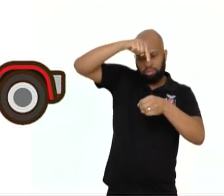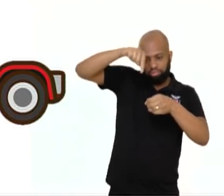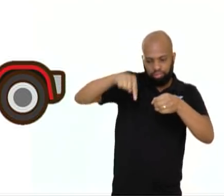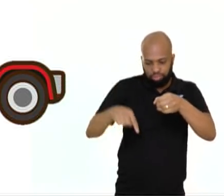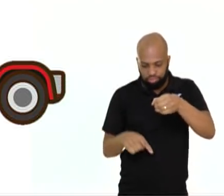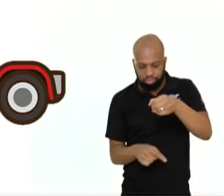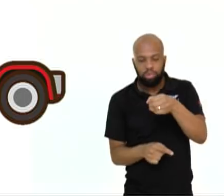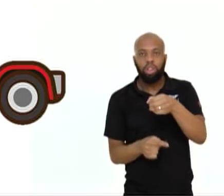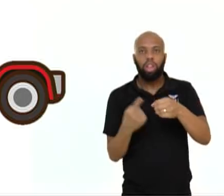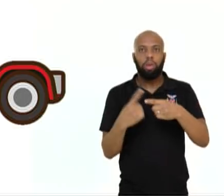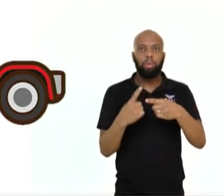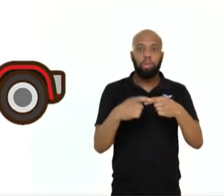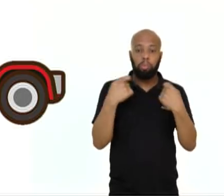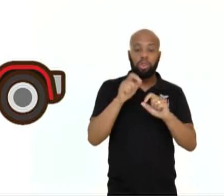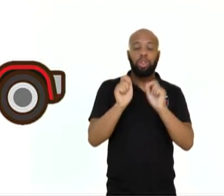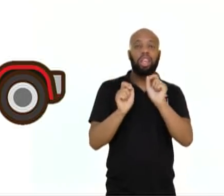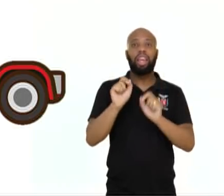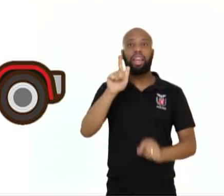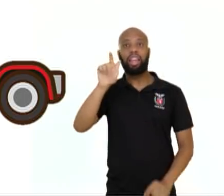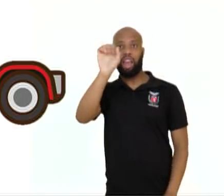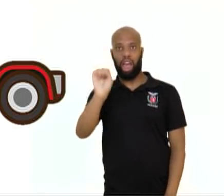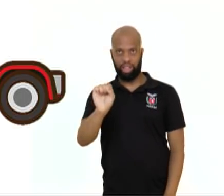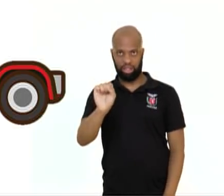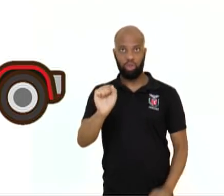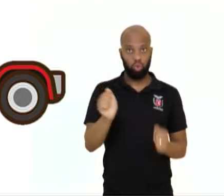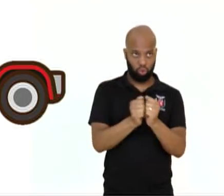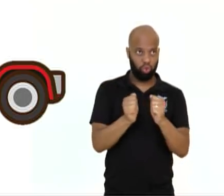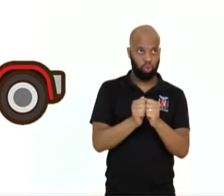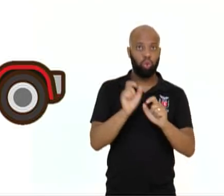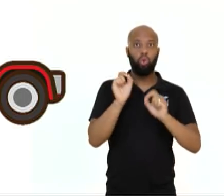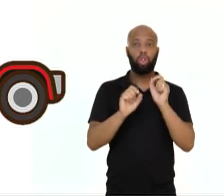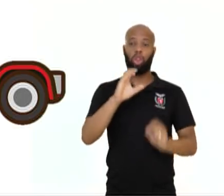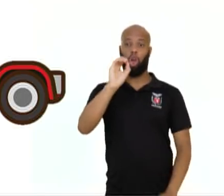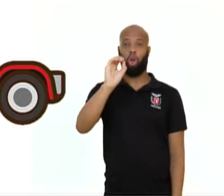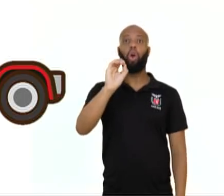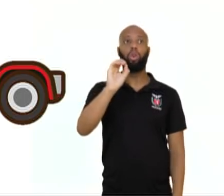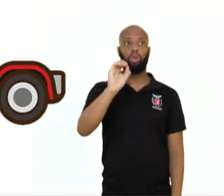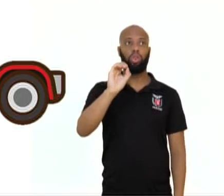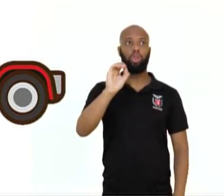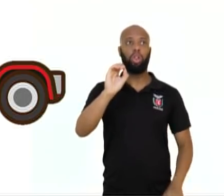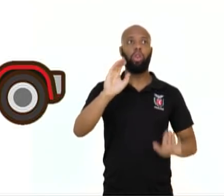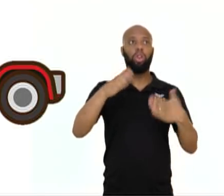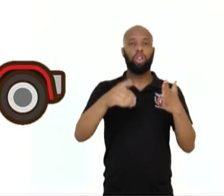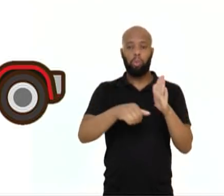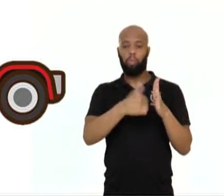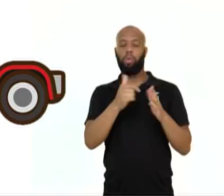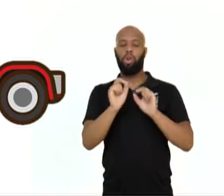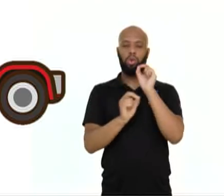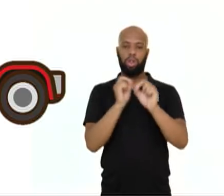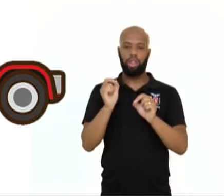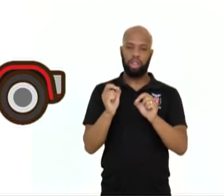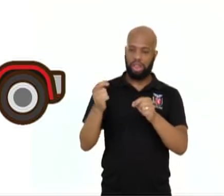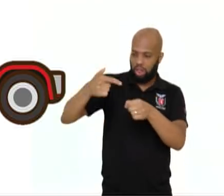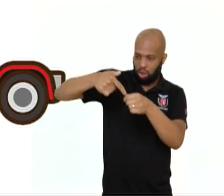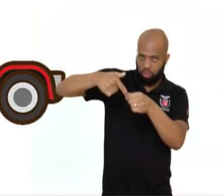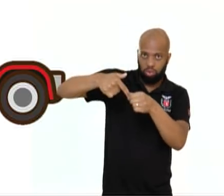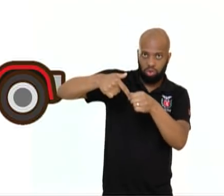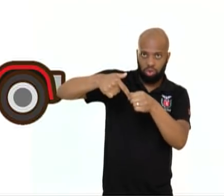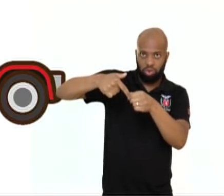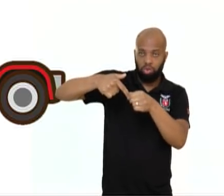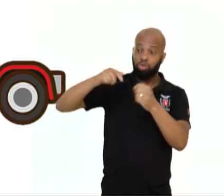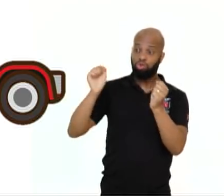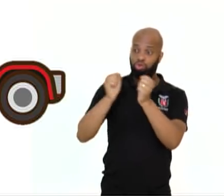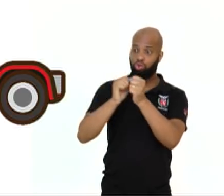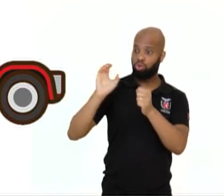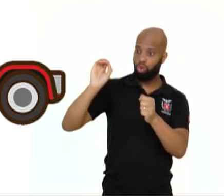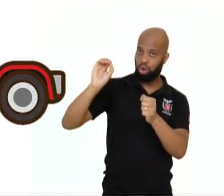porque combustão precisa de um gás. Qual que é o gás mesmo? O oxigênio, tá? Então, primeira coisa, entrada de combustível e